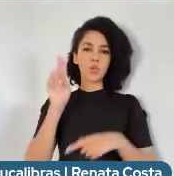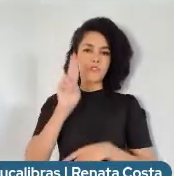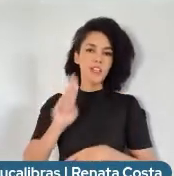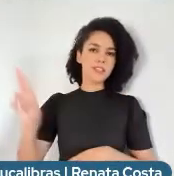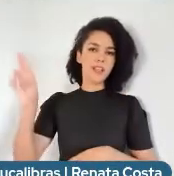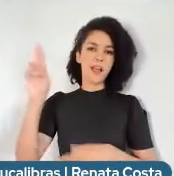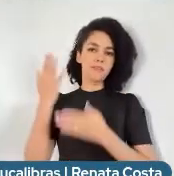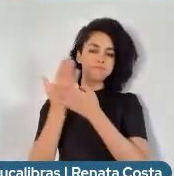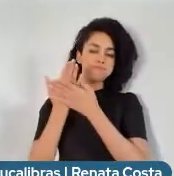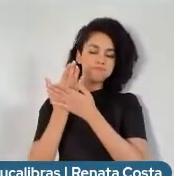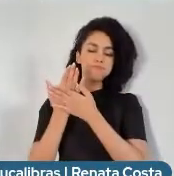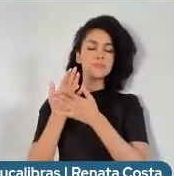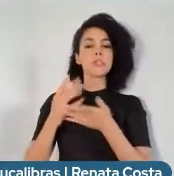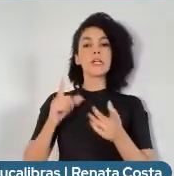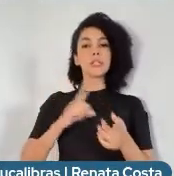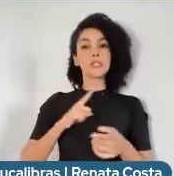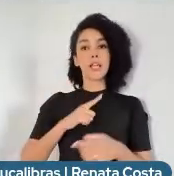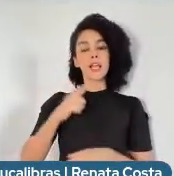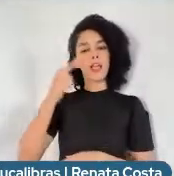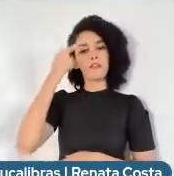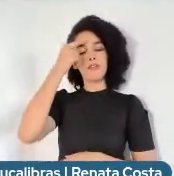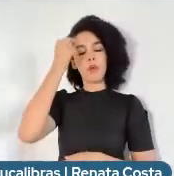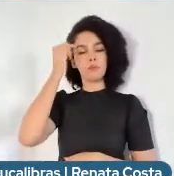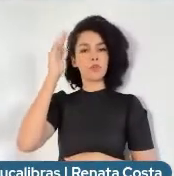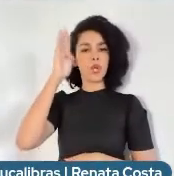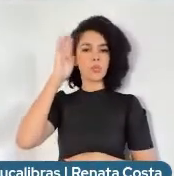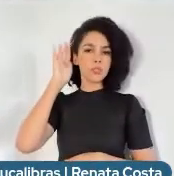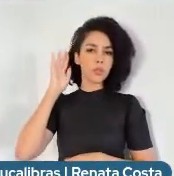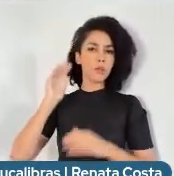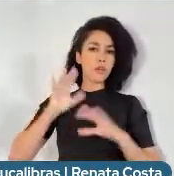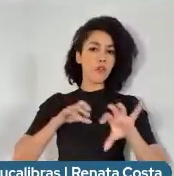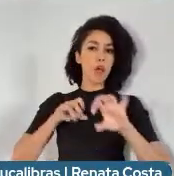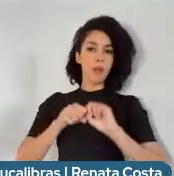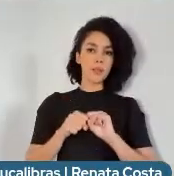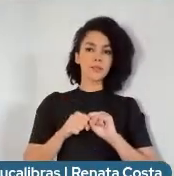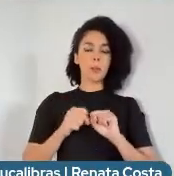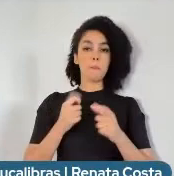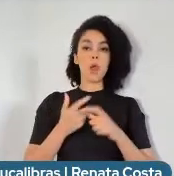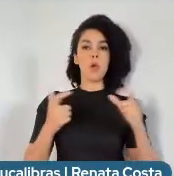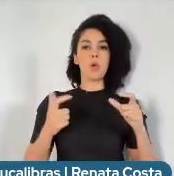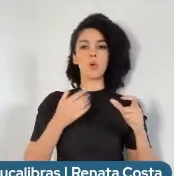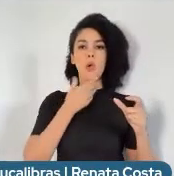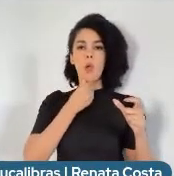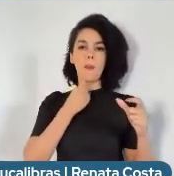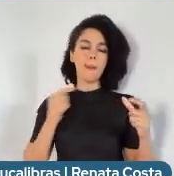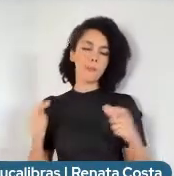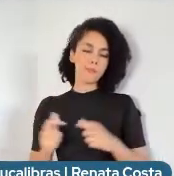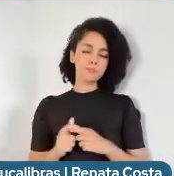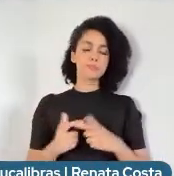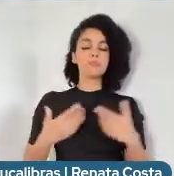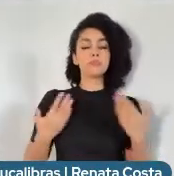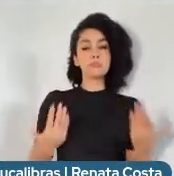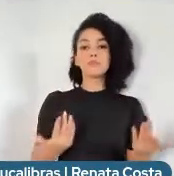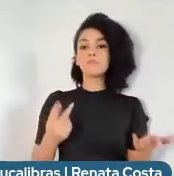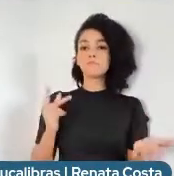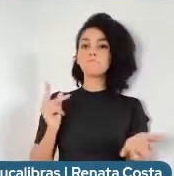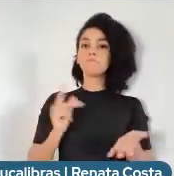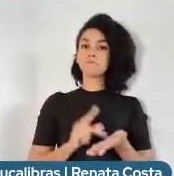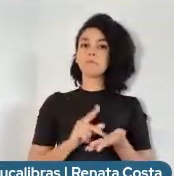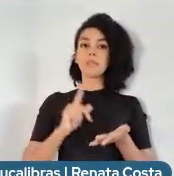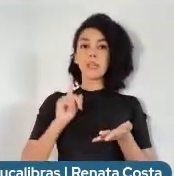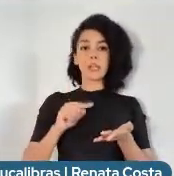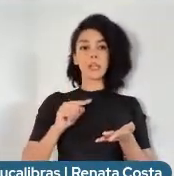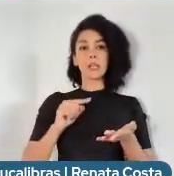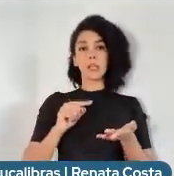elas contam com uma formação maior do que os homens atualmente. Então, de fato, esse é o cenário